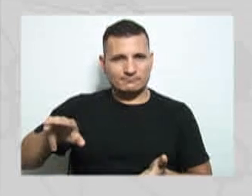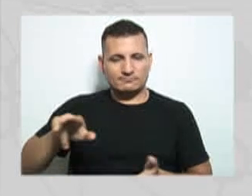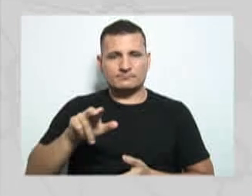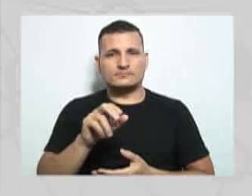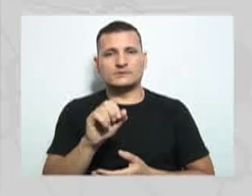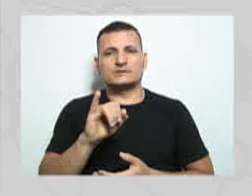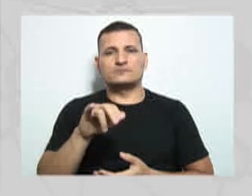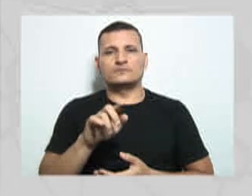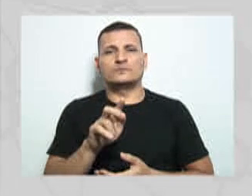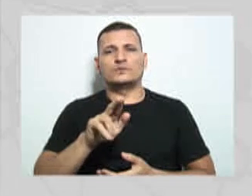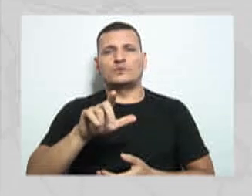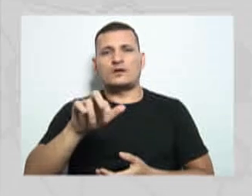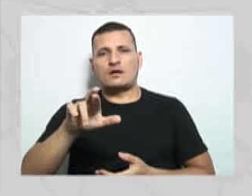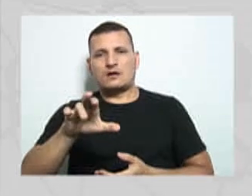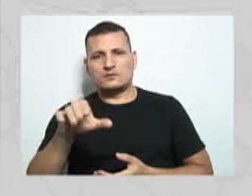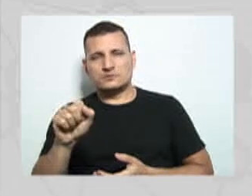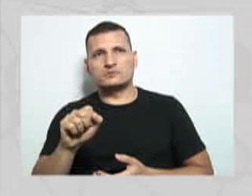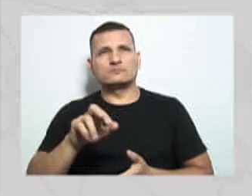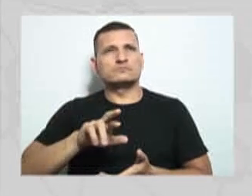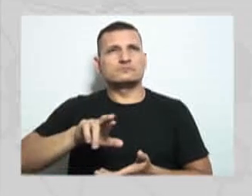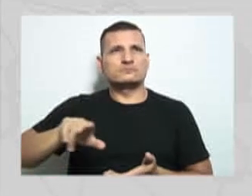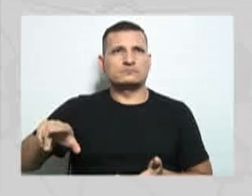e extrativistas.